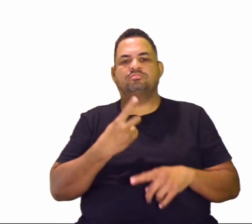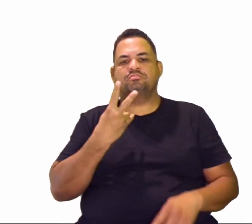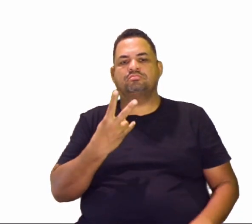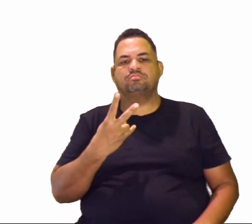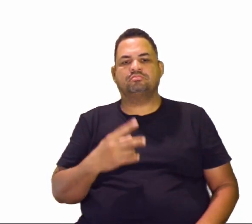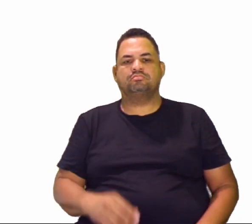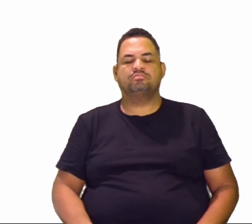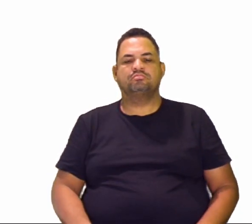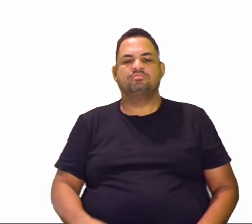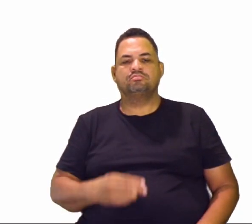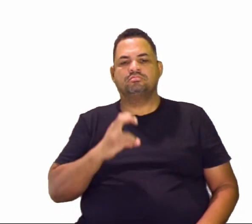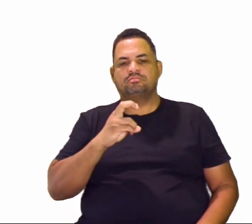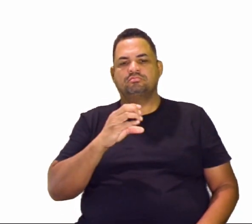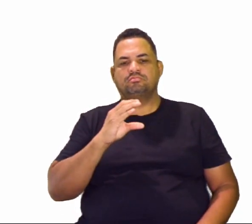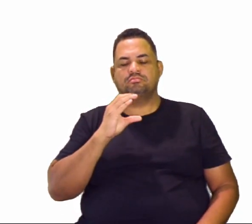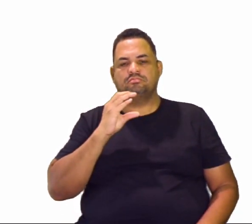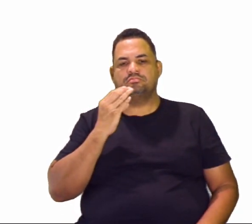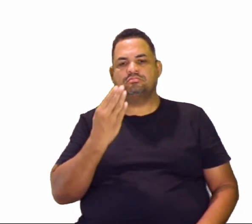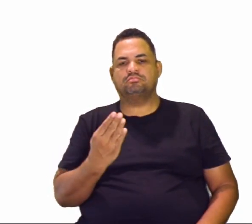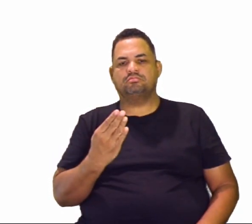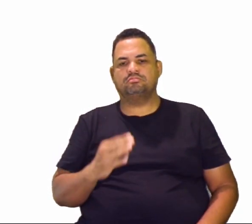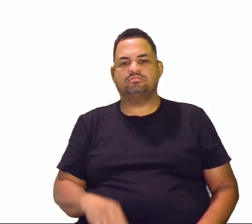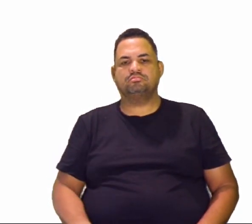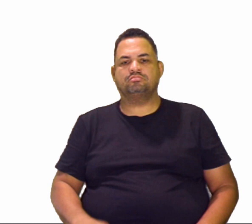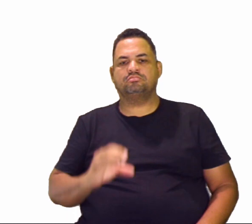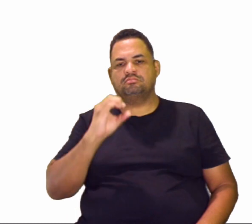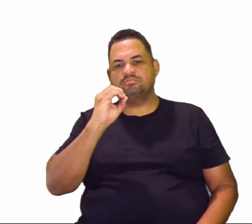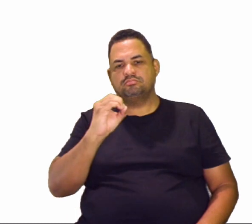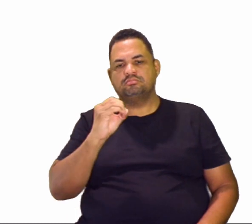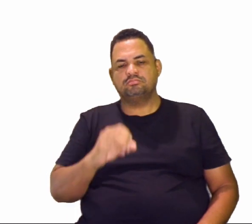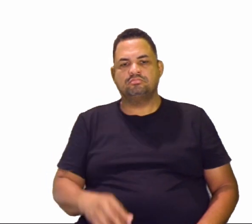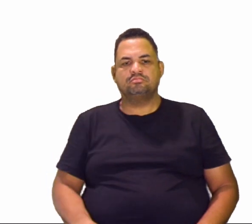me dar 54. O